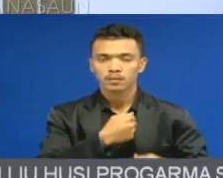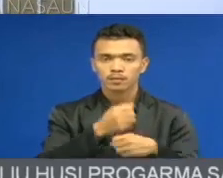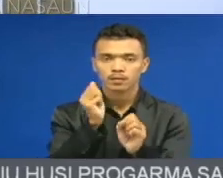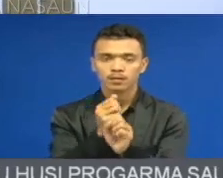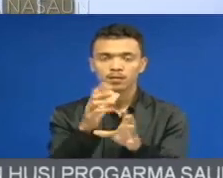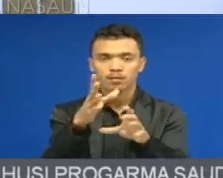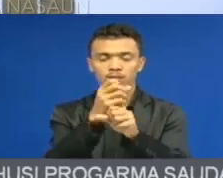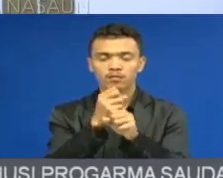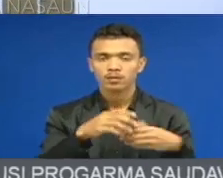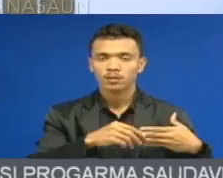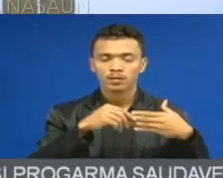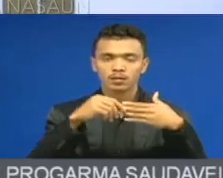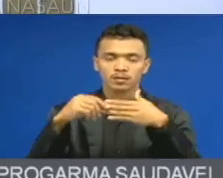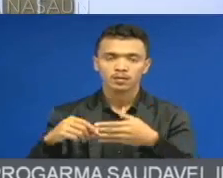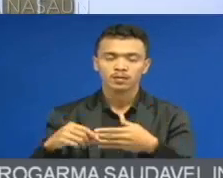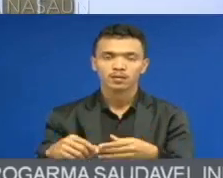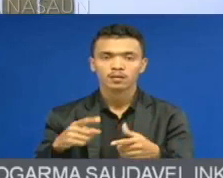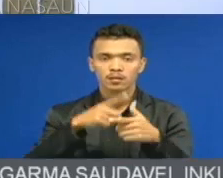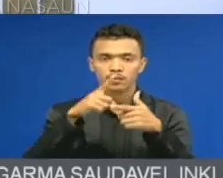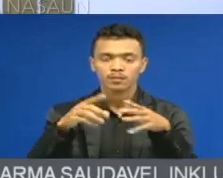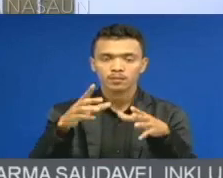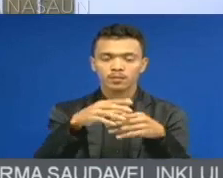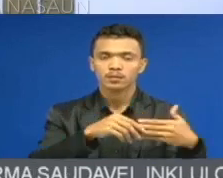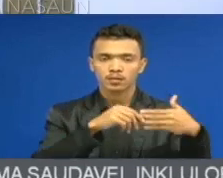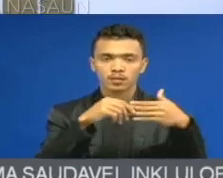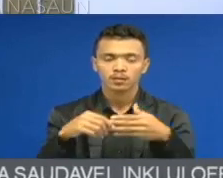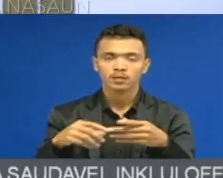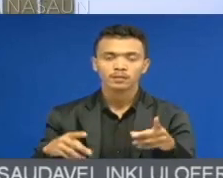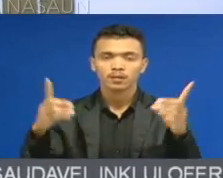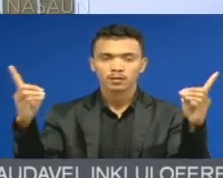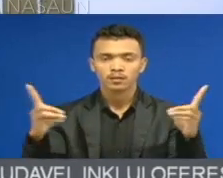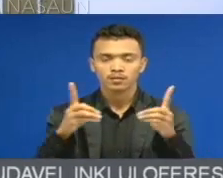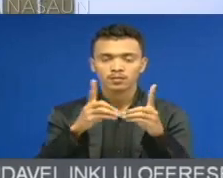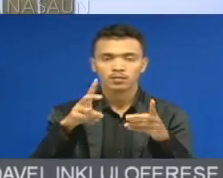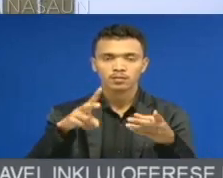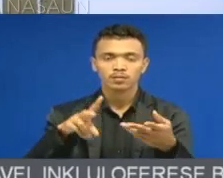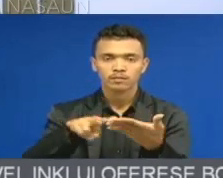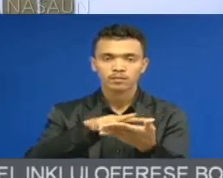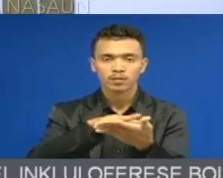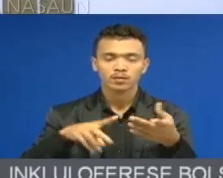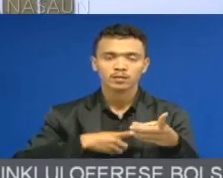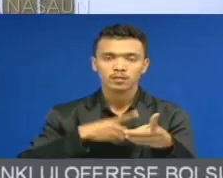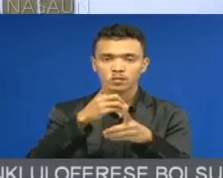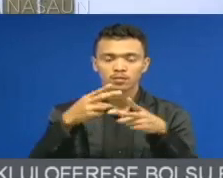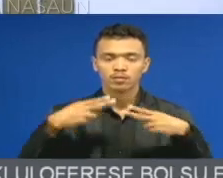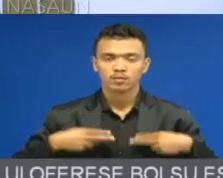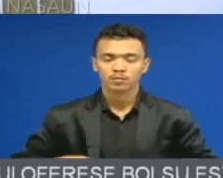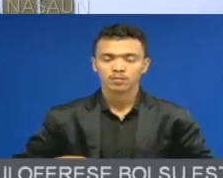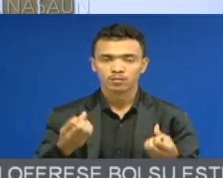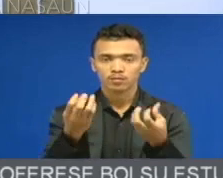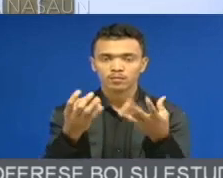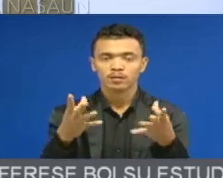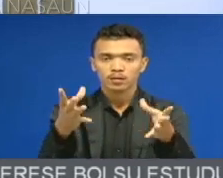tu ukune fusi civil ne besire ukune basira mos komete violação de direitos humanos bara ia neva ne ne baka ni hakara